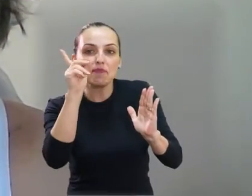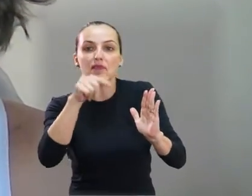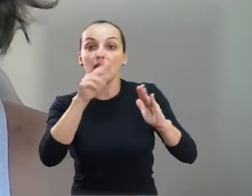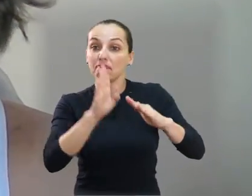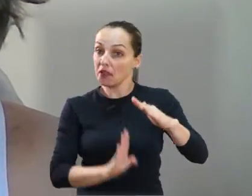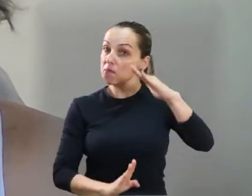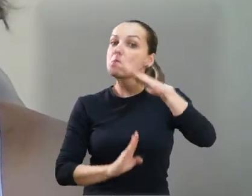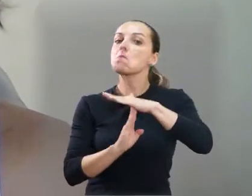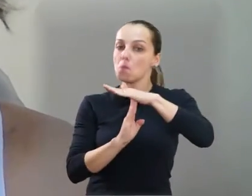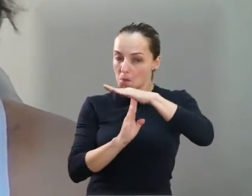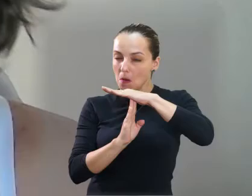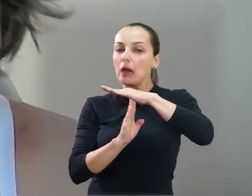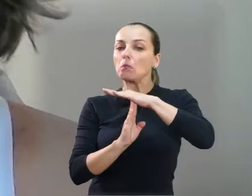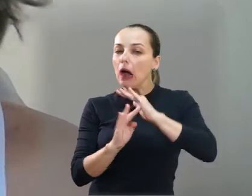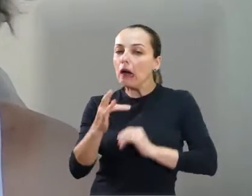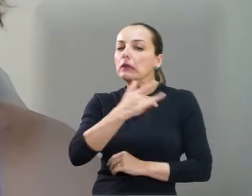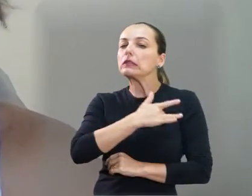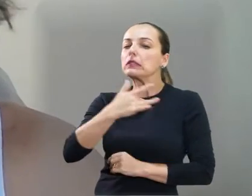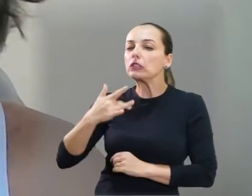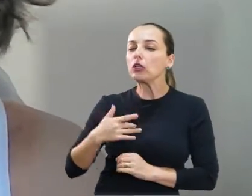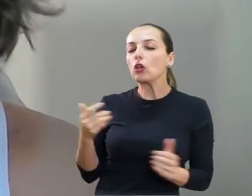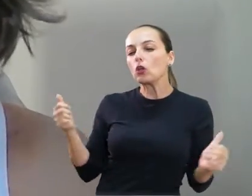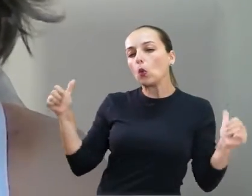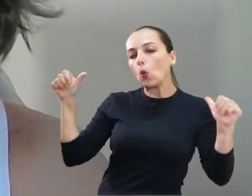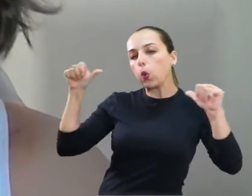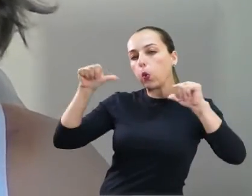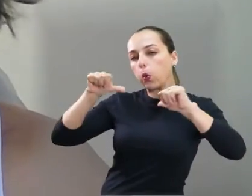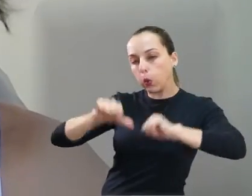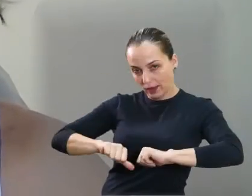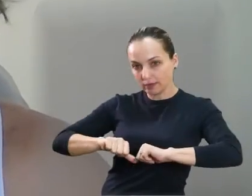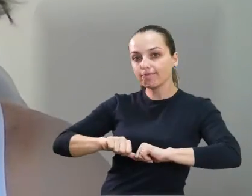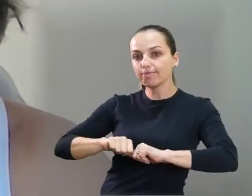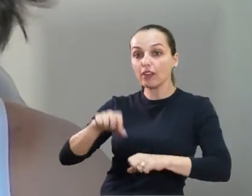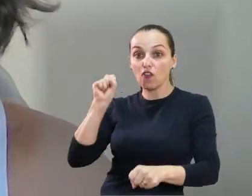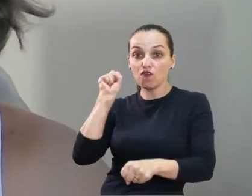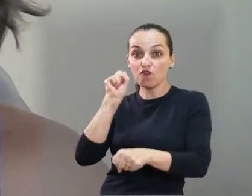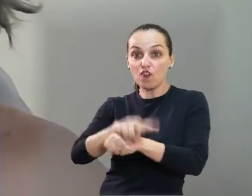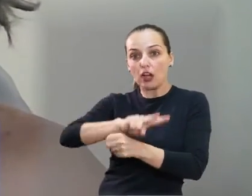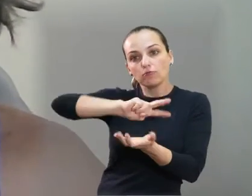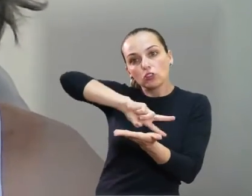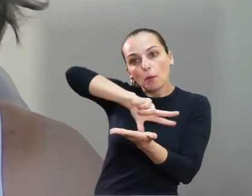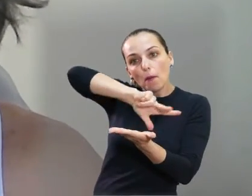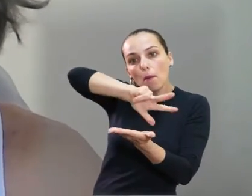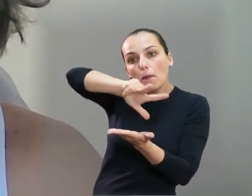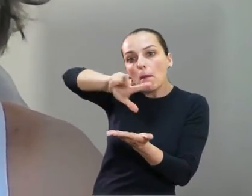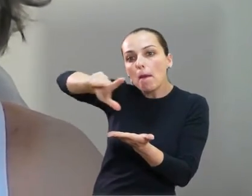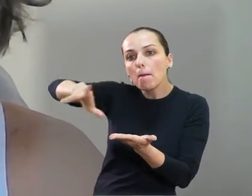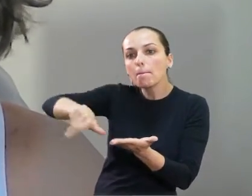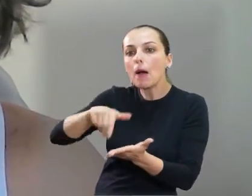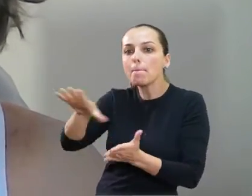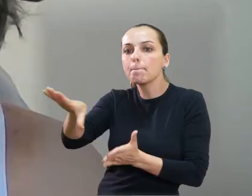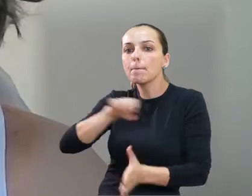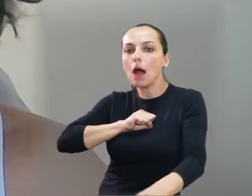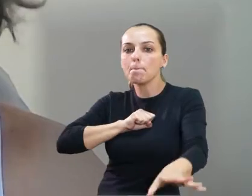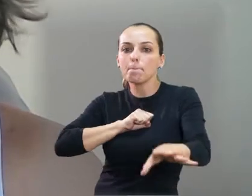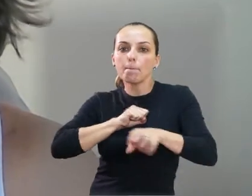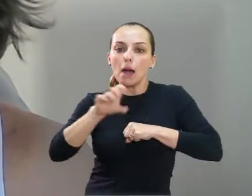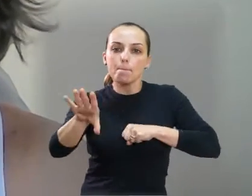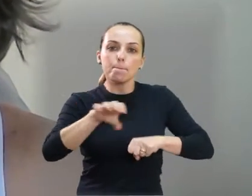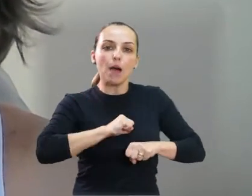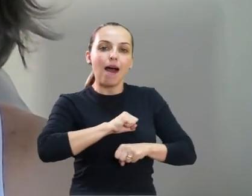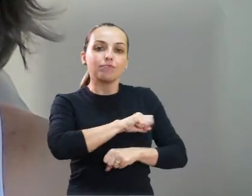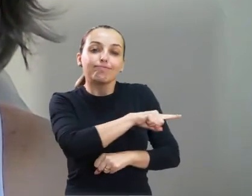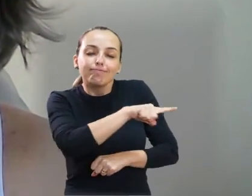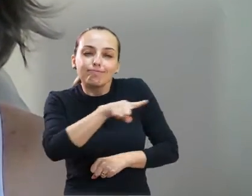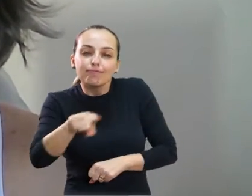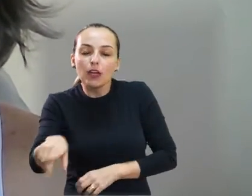não enxerga as limitações, as complicações, as infecções oportunistas decorrentes